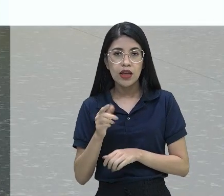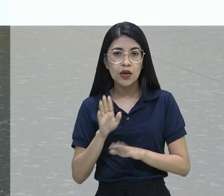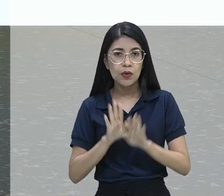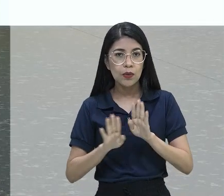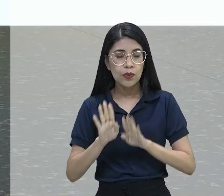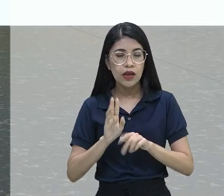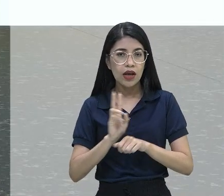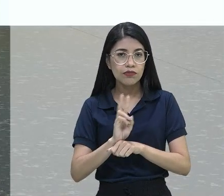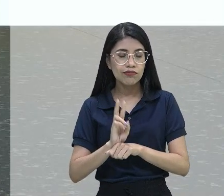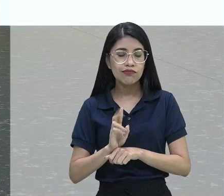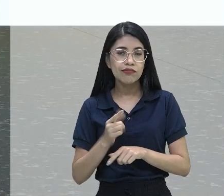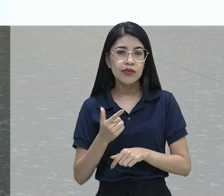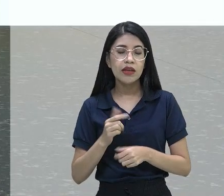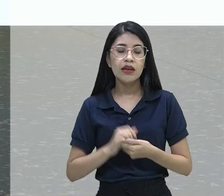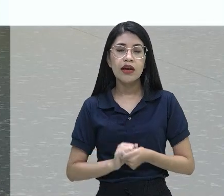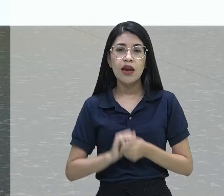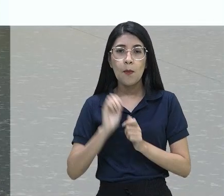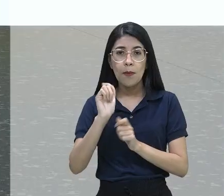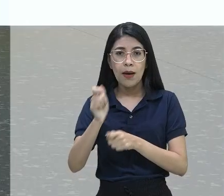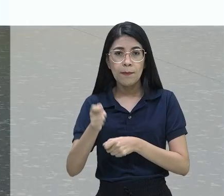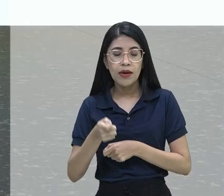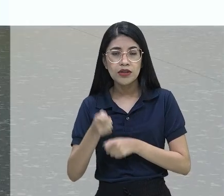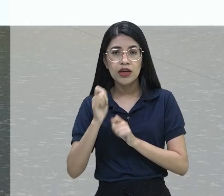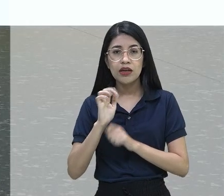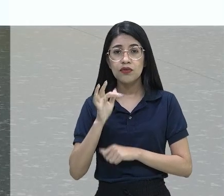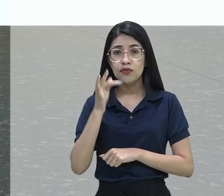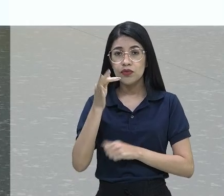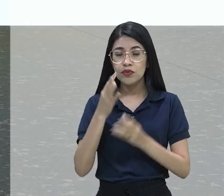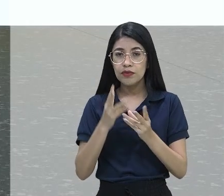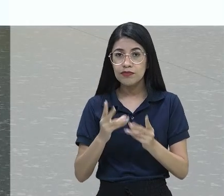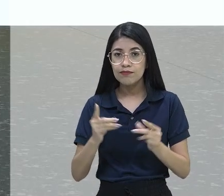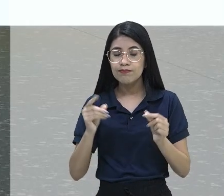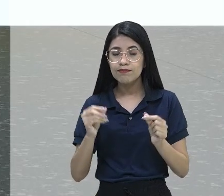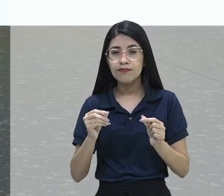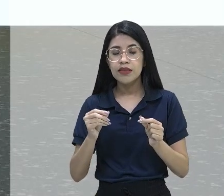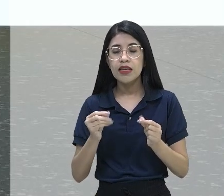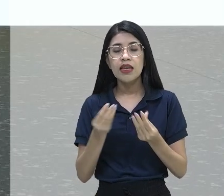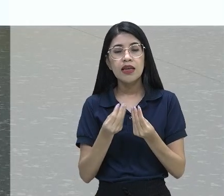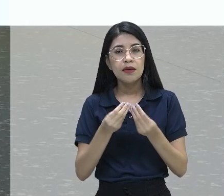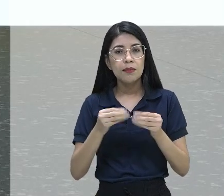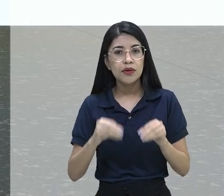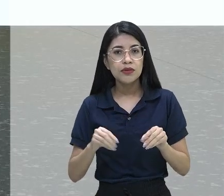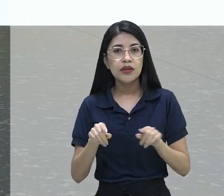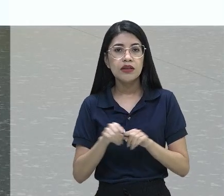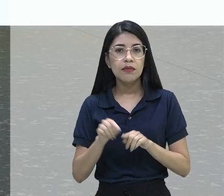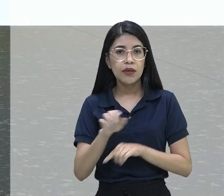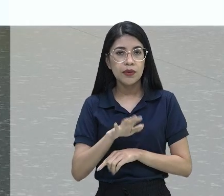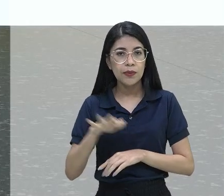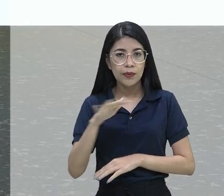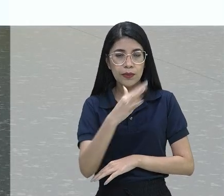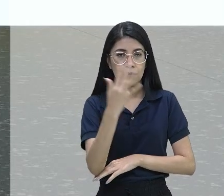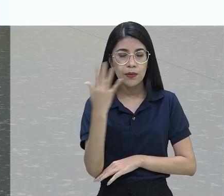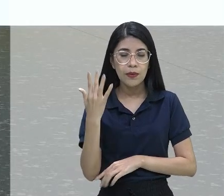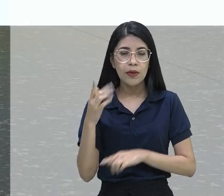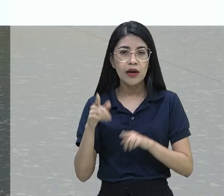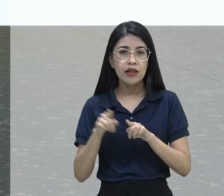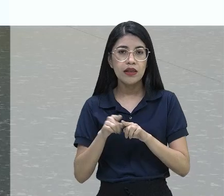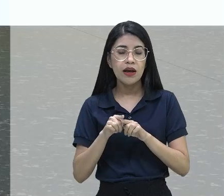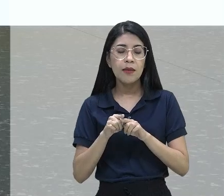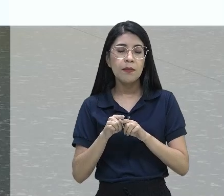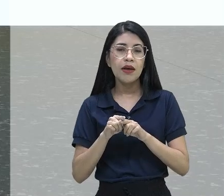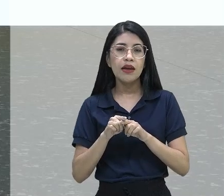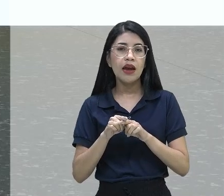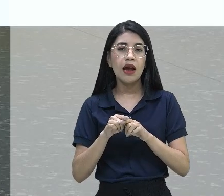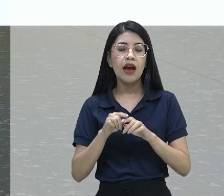pode levar à chamada pesca predatória, tá legal? E isso não só prejudica gravemente o meio ambiente e a biodiversidade